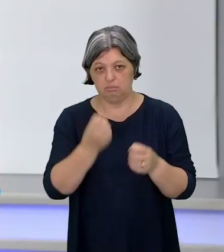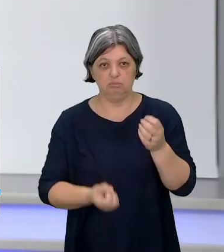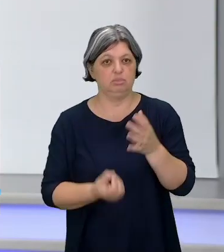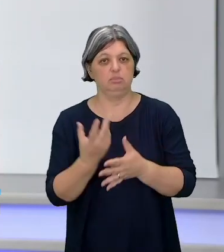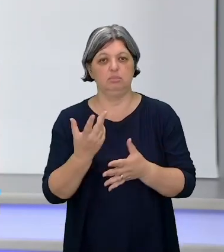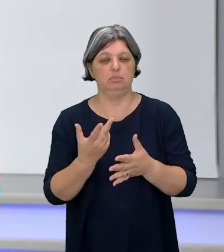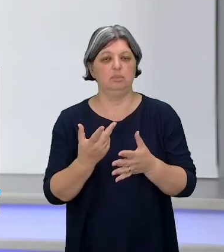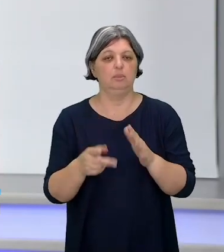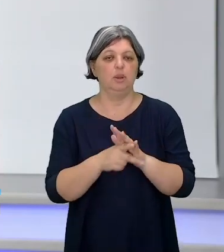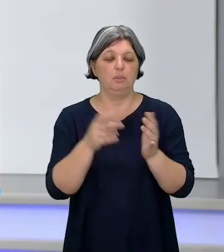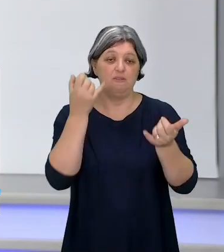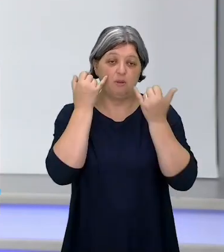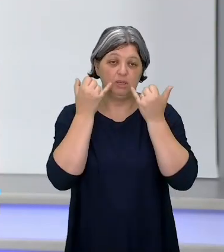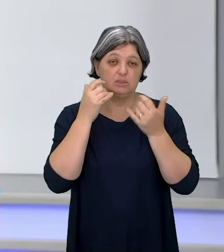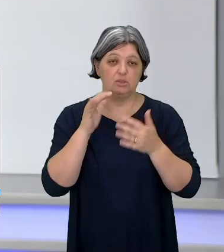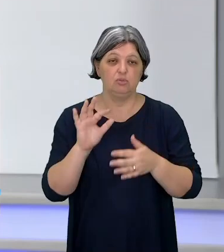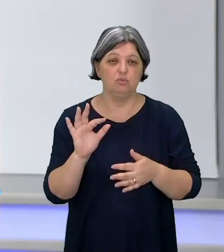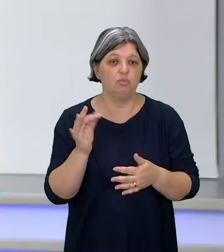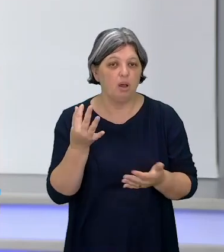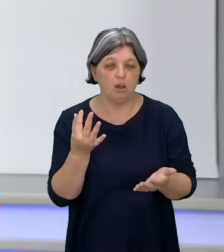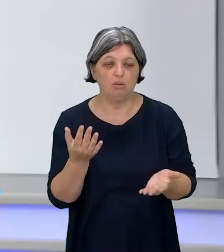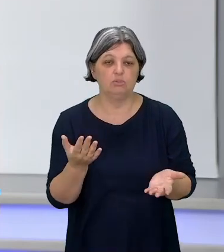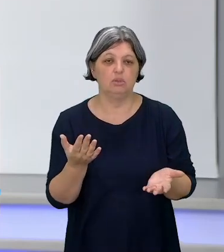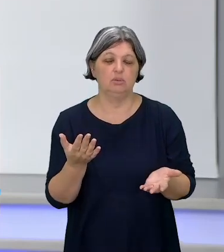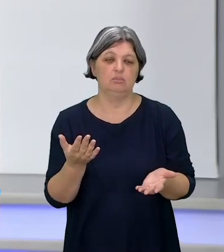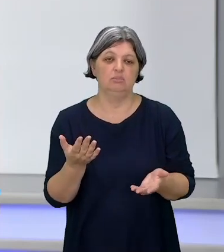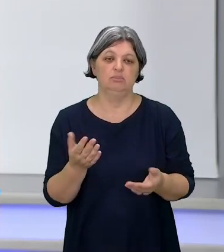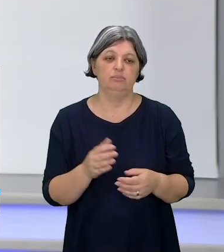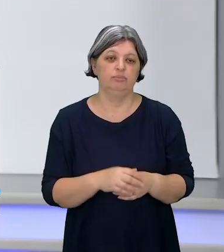falsos, não vem necessariamente de você